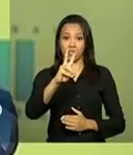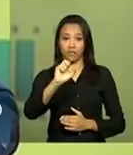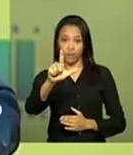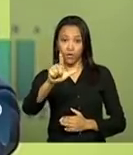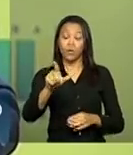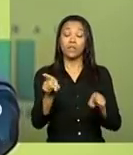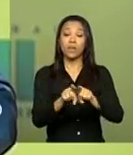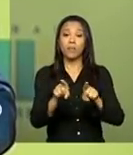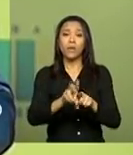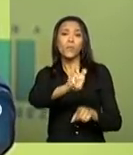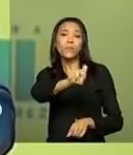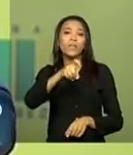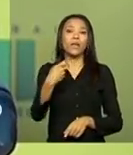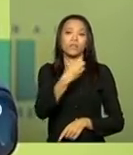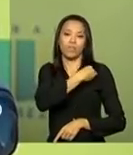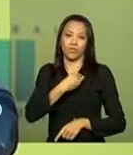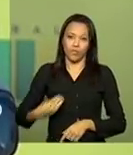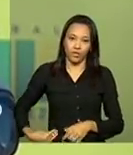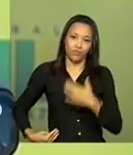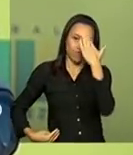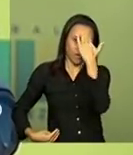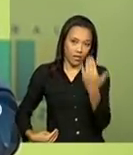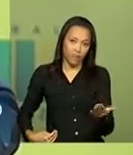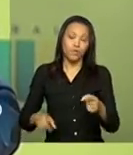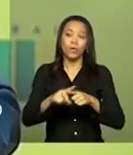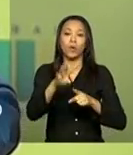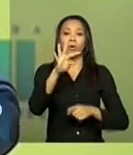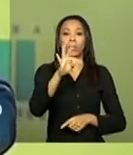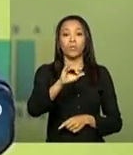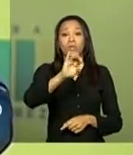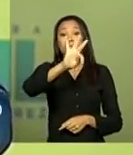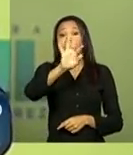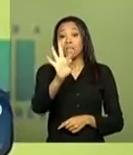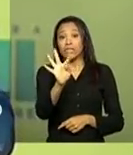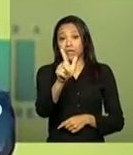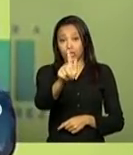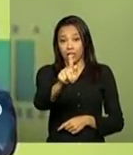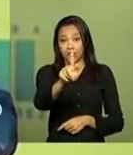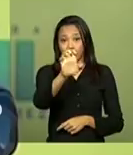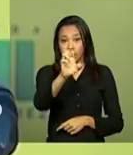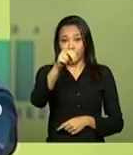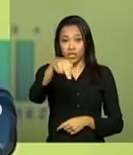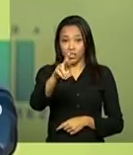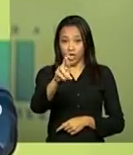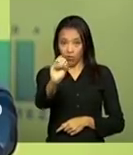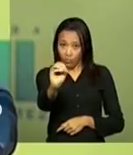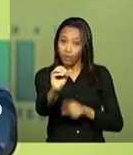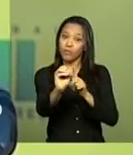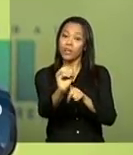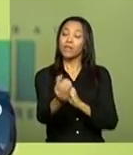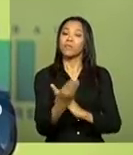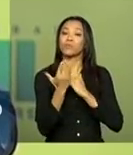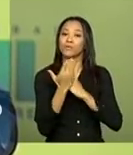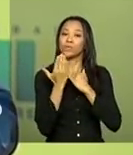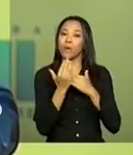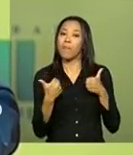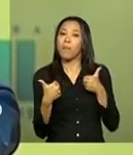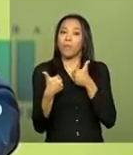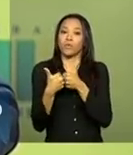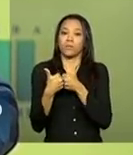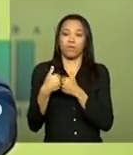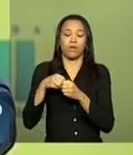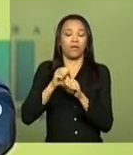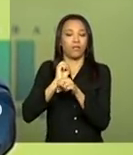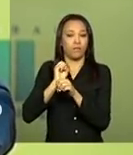ex-ministros que eu tive a honra de trabalhar, Tarso Genro, que foi o que me trouxe para Brasília e fez a minha aproximação com a educação.